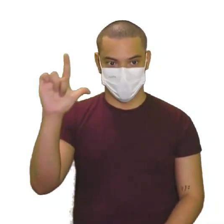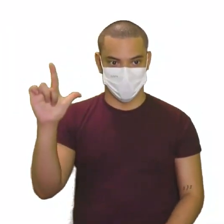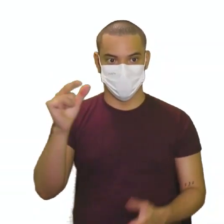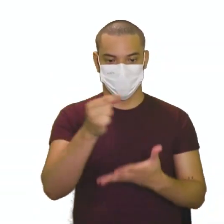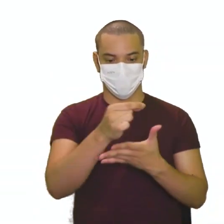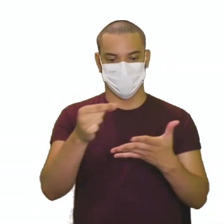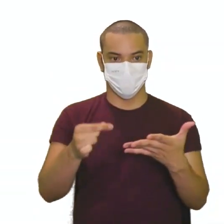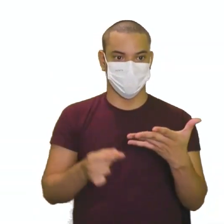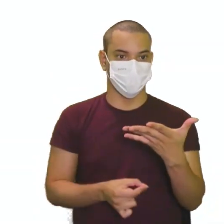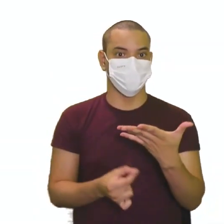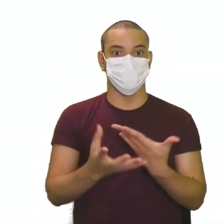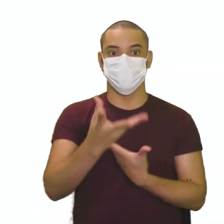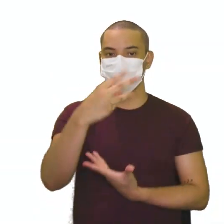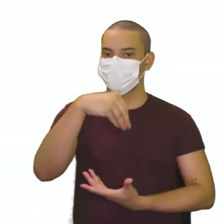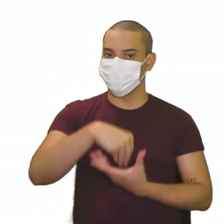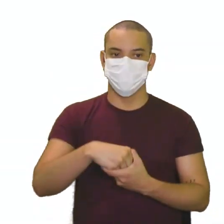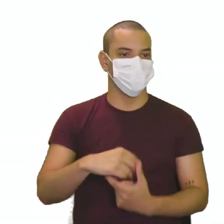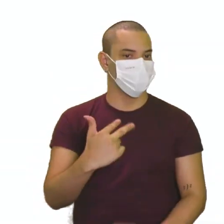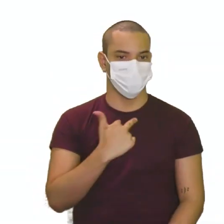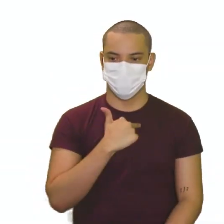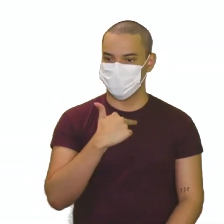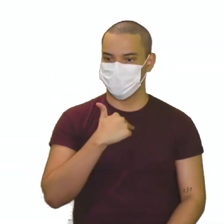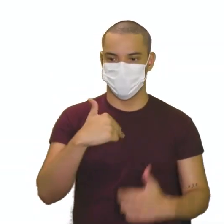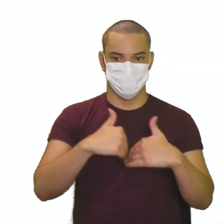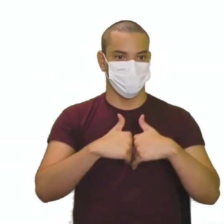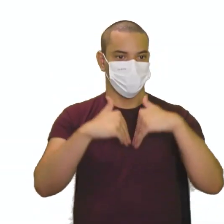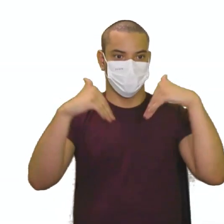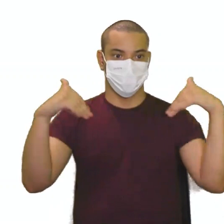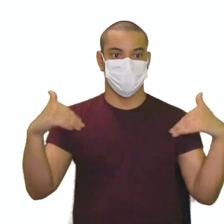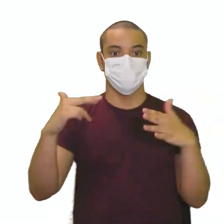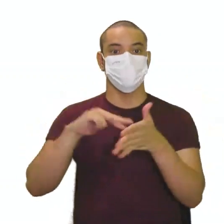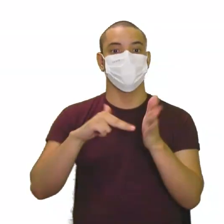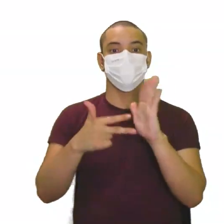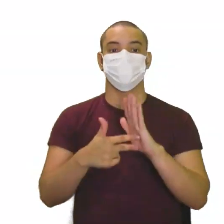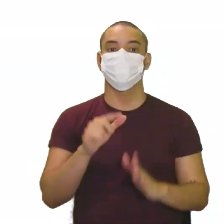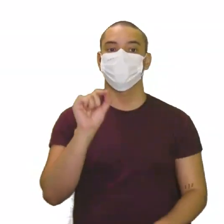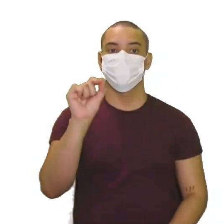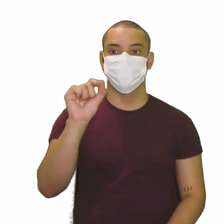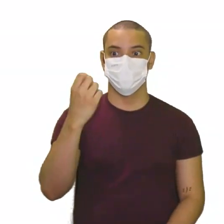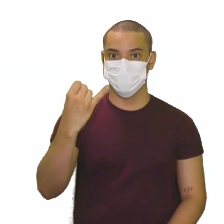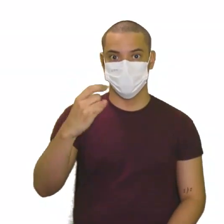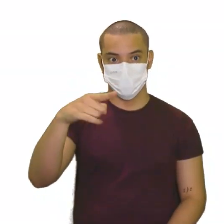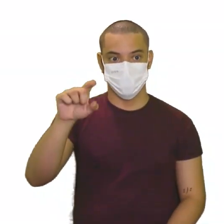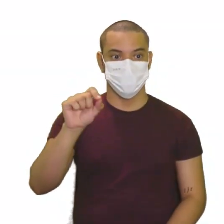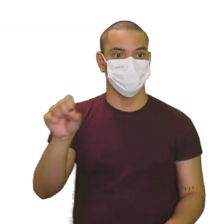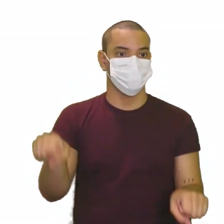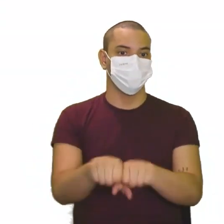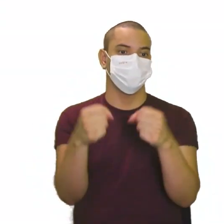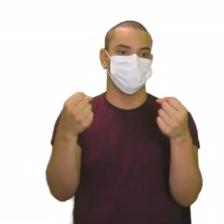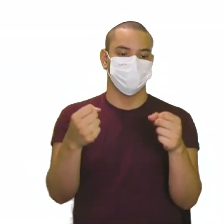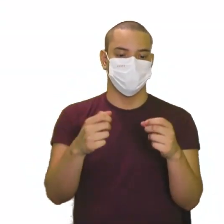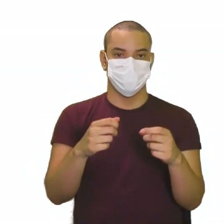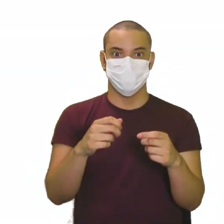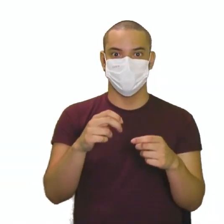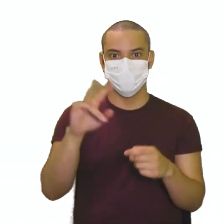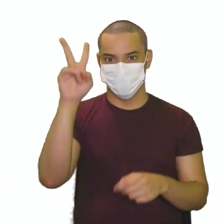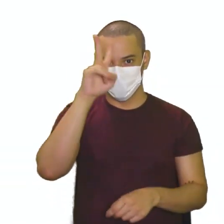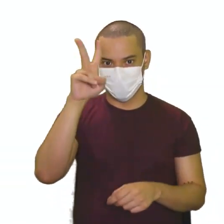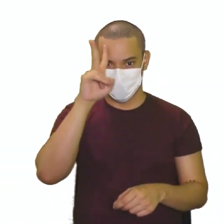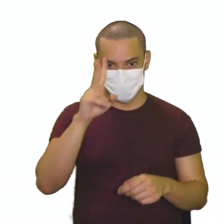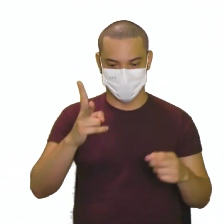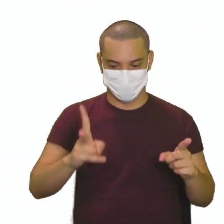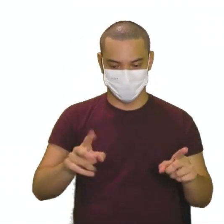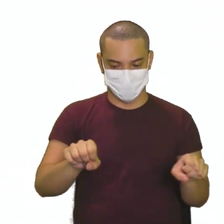Esses pólos eles não podem ser separados e significa que se você quebra um ímã em duas partes